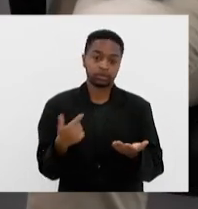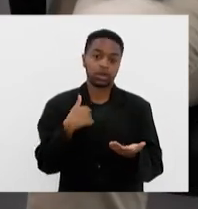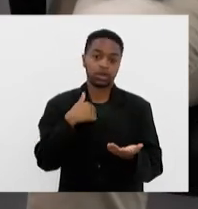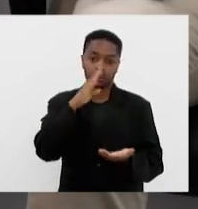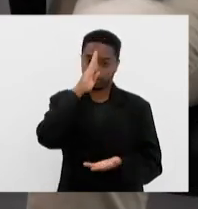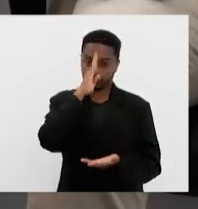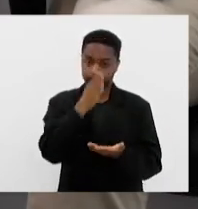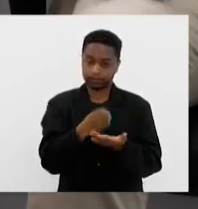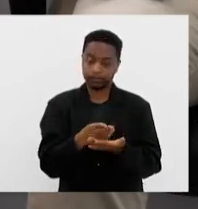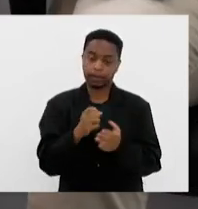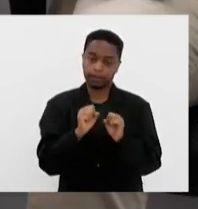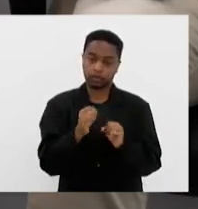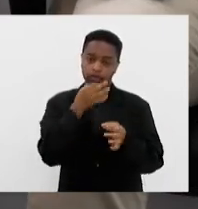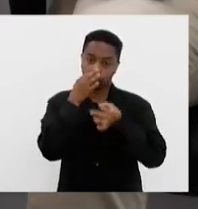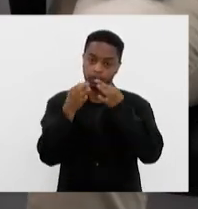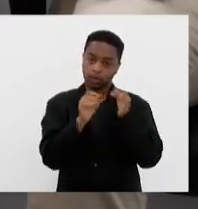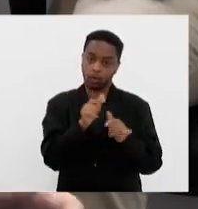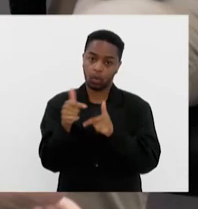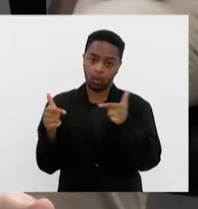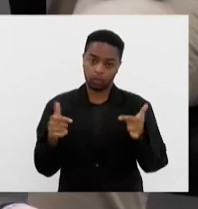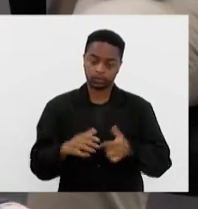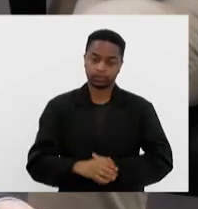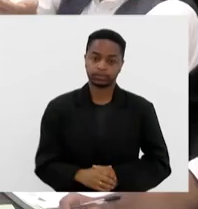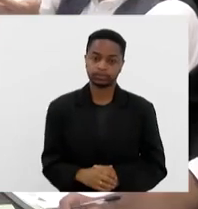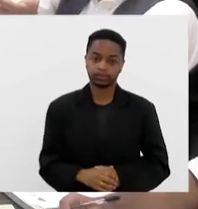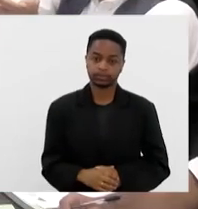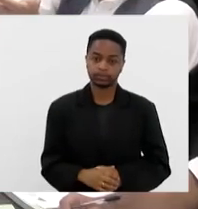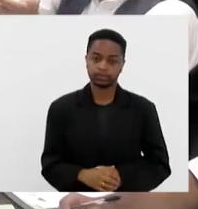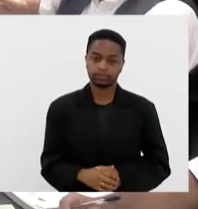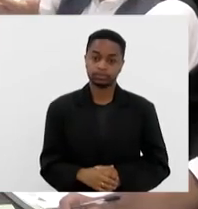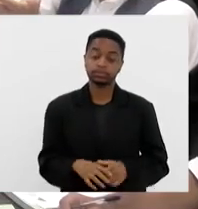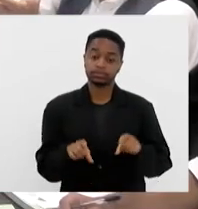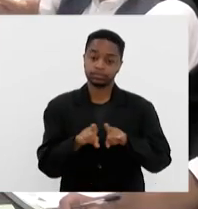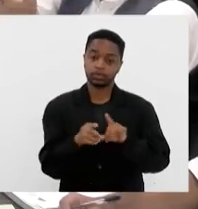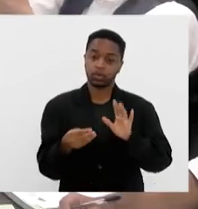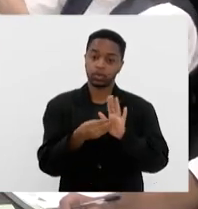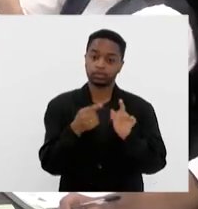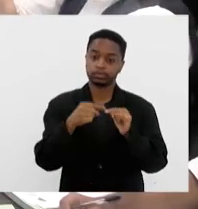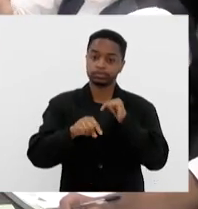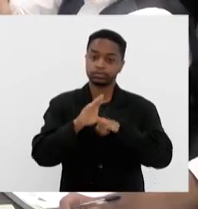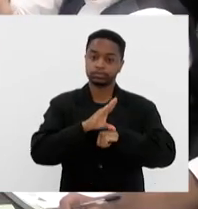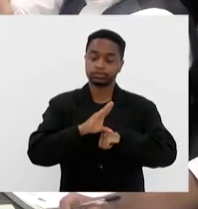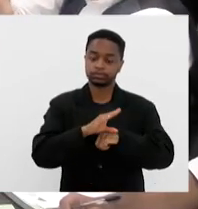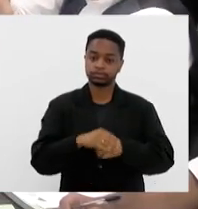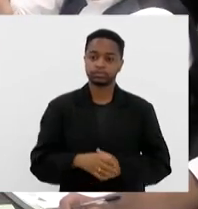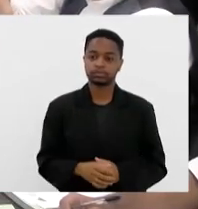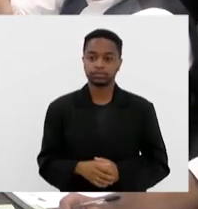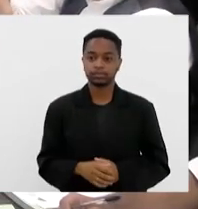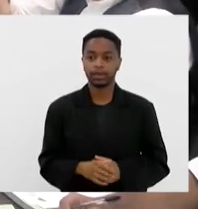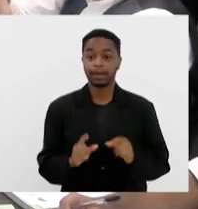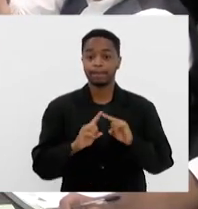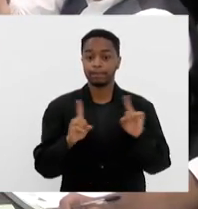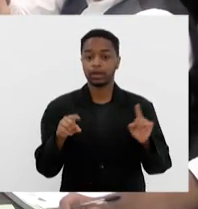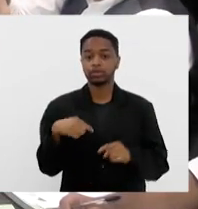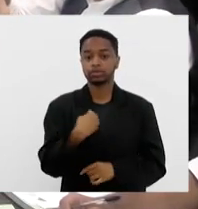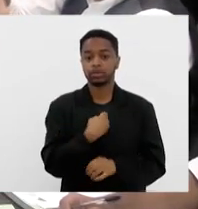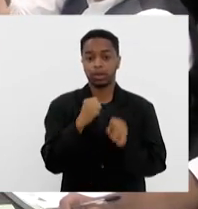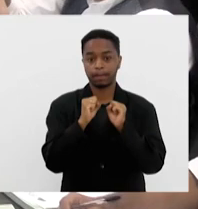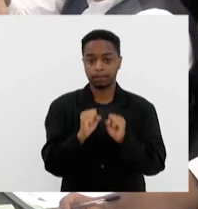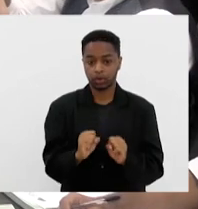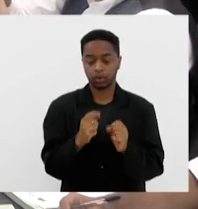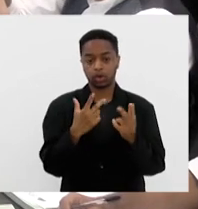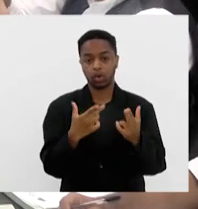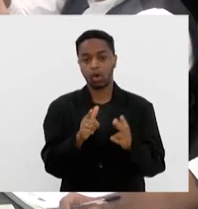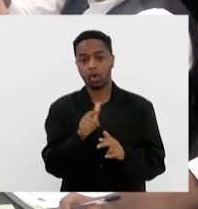de argumento. Perfeito. Sim, mas de qualquer maneira, seria pela inconstitucionalidade. Sim, mas com outra linha. Mas a gente podia, como da outra vez, se